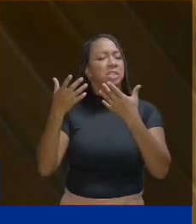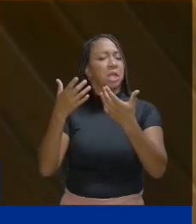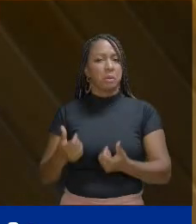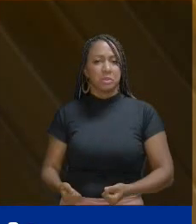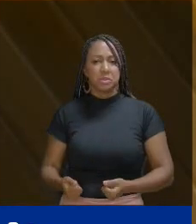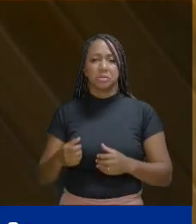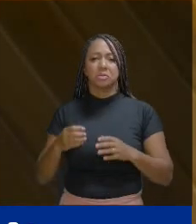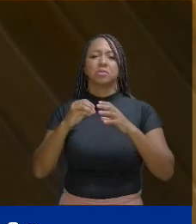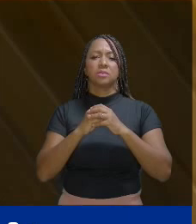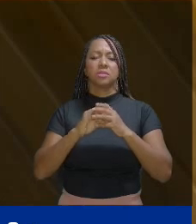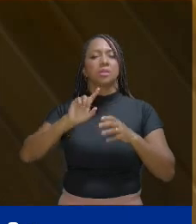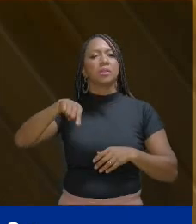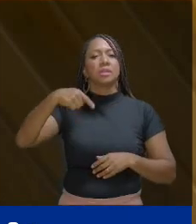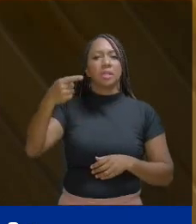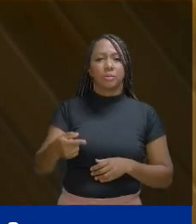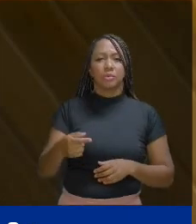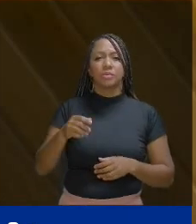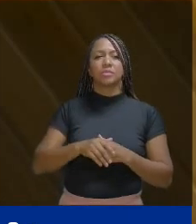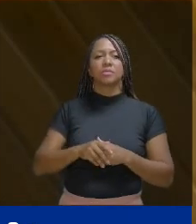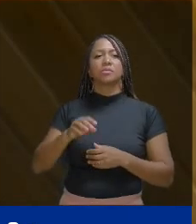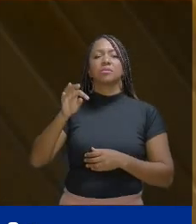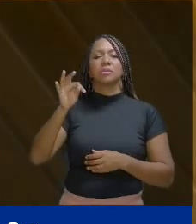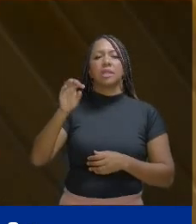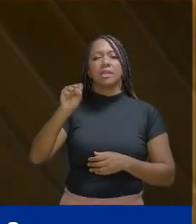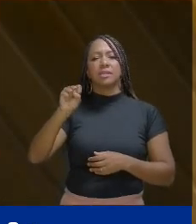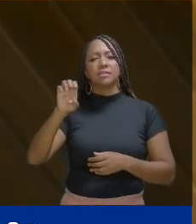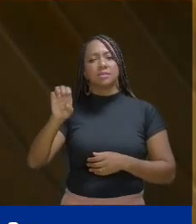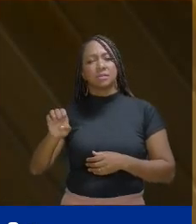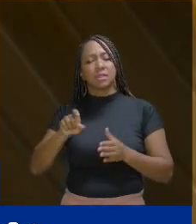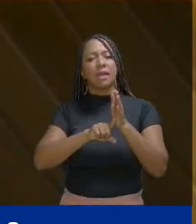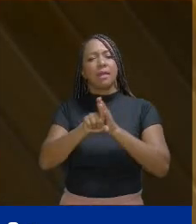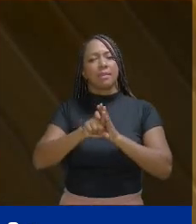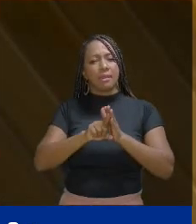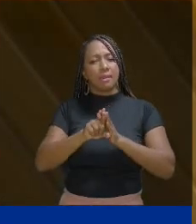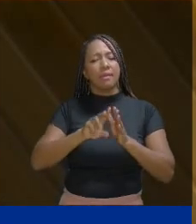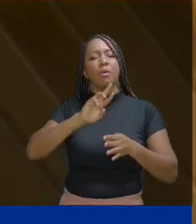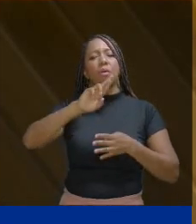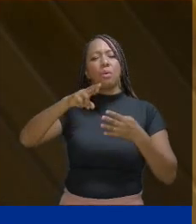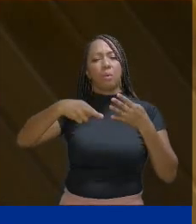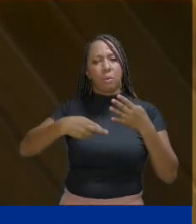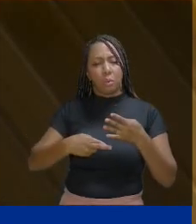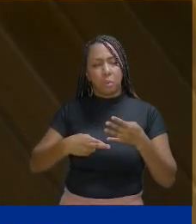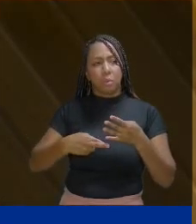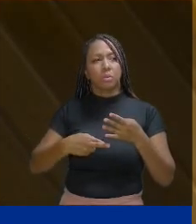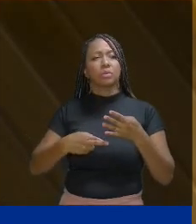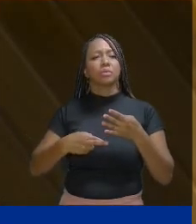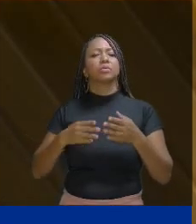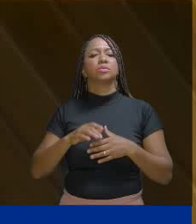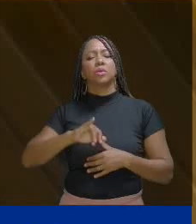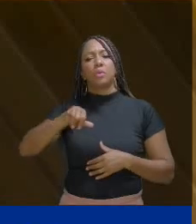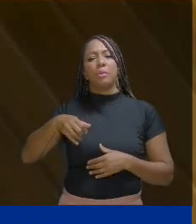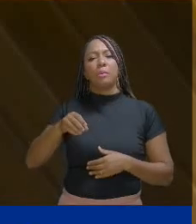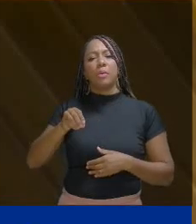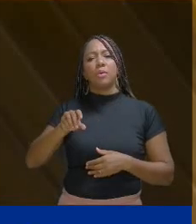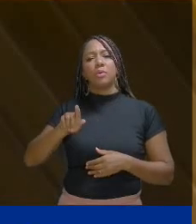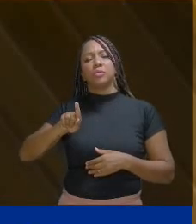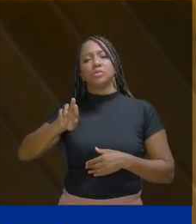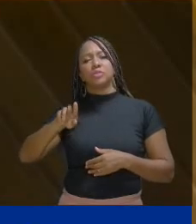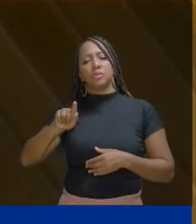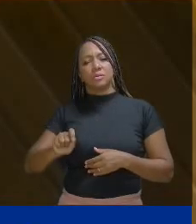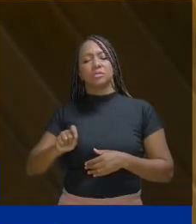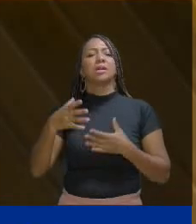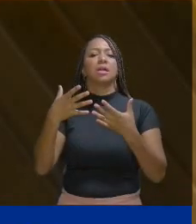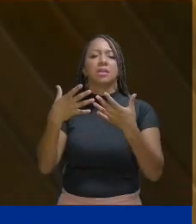TRE-AP. Posteriormente, o TSE, ao analisar o recurso ordinário interposto por Jorge Amanajás,